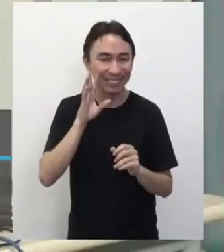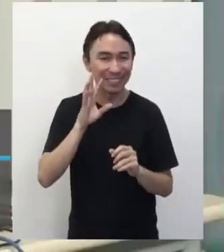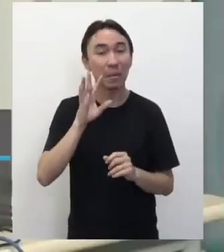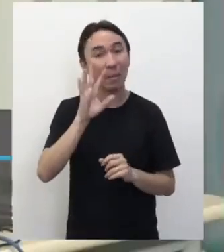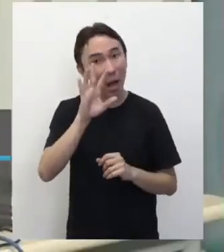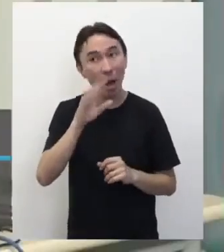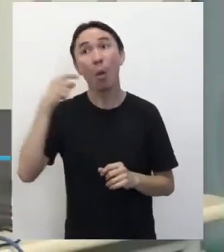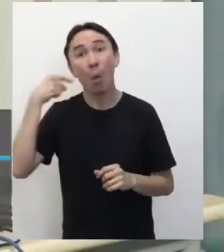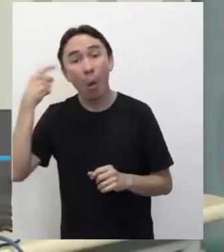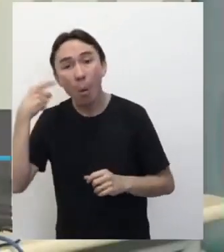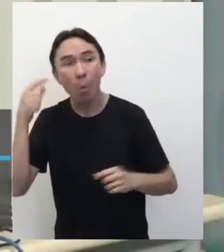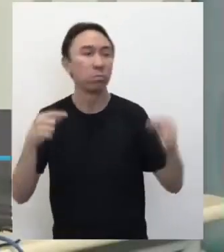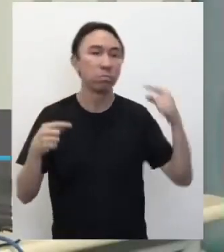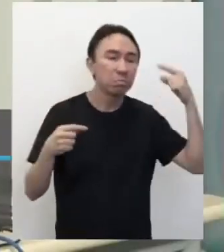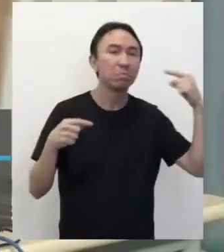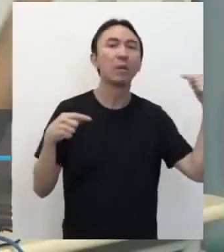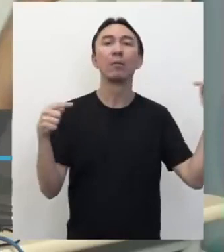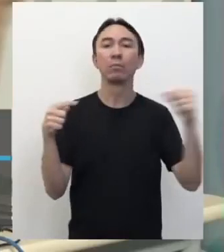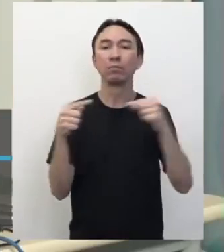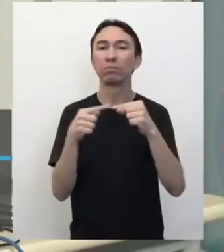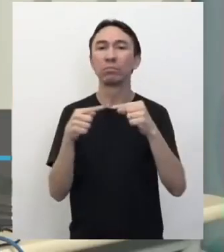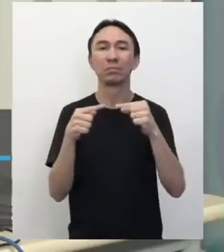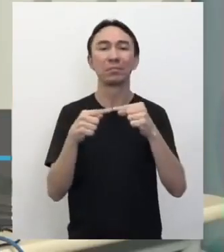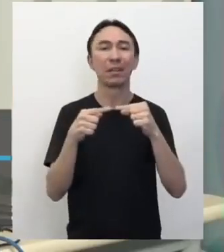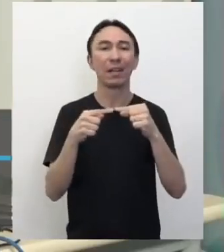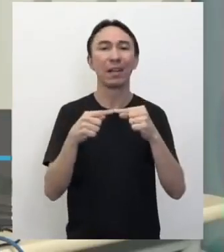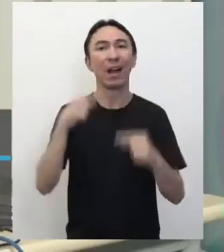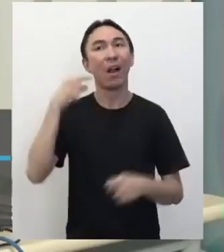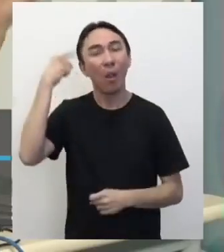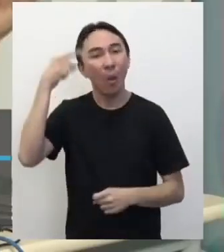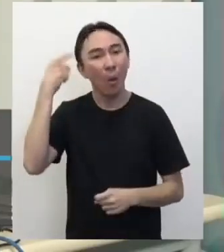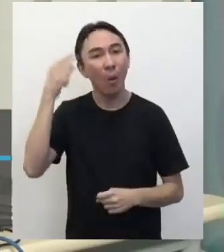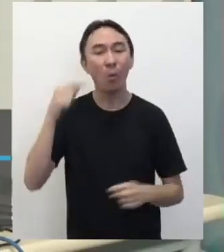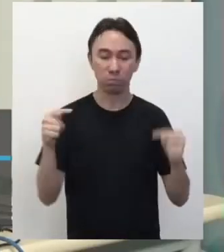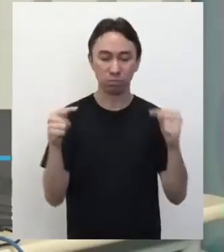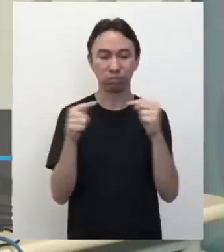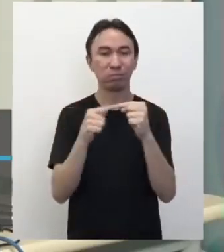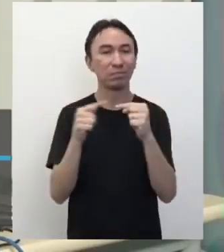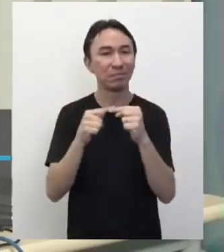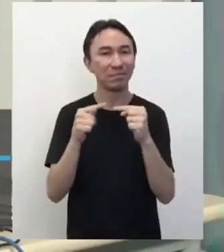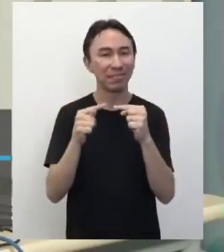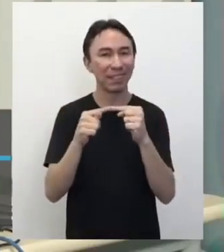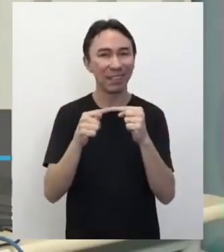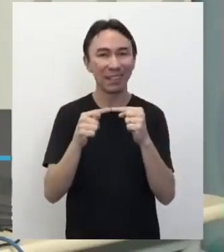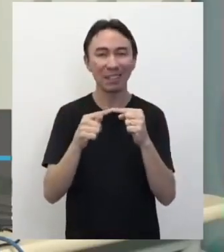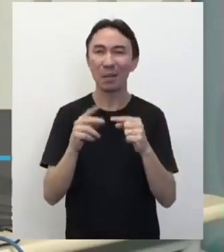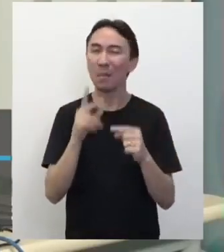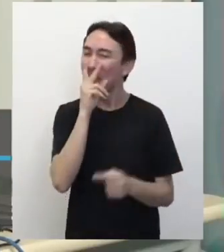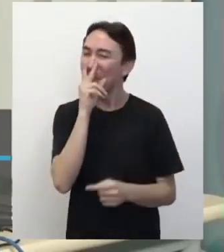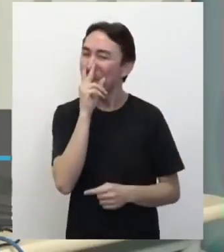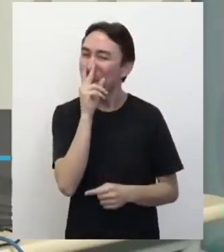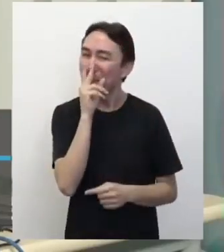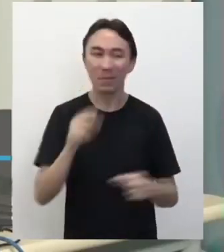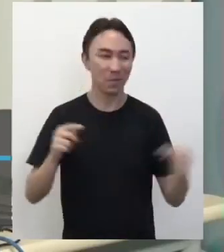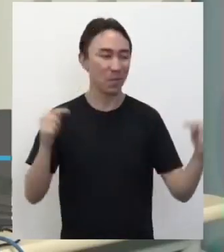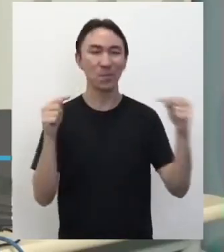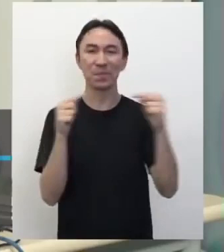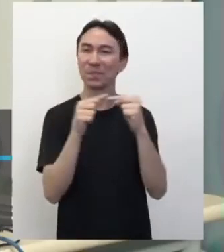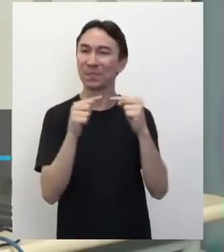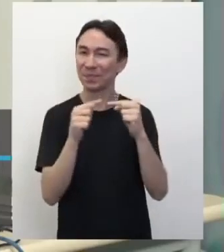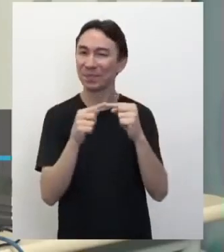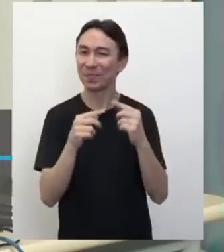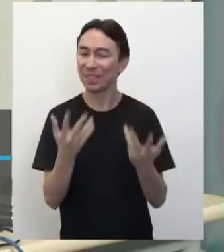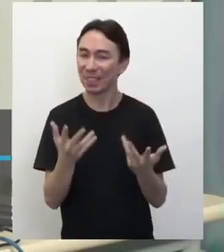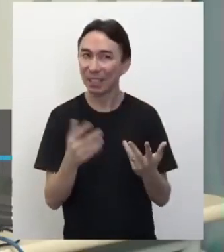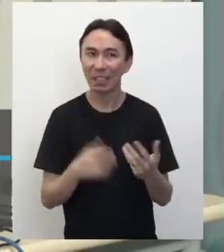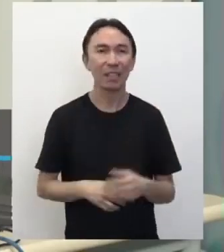principalmente nisso que vocês pontuaram. É na loucura, onde essas 2 histórias se dialogam. E assim, uma obra está